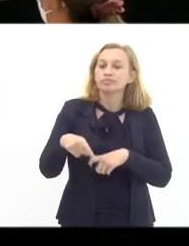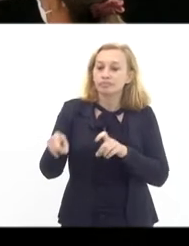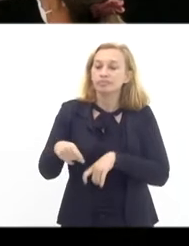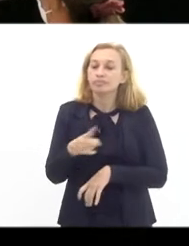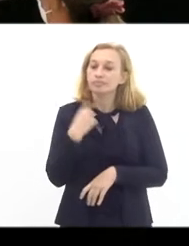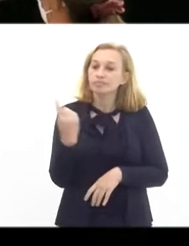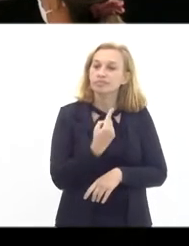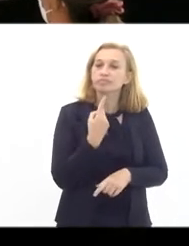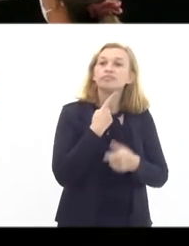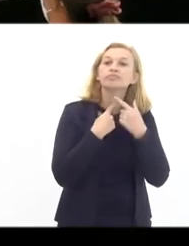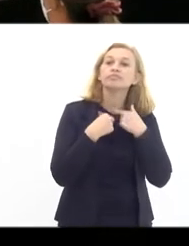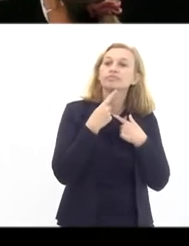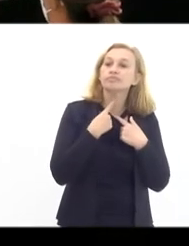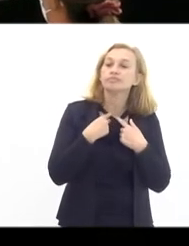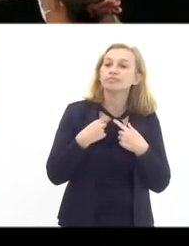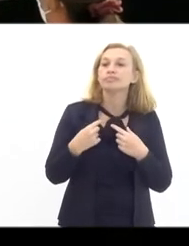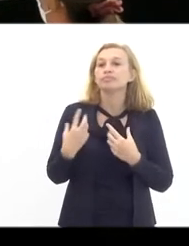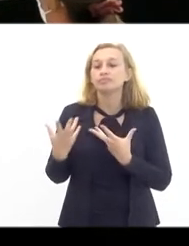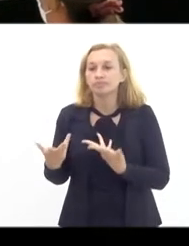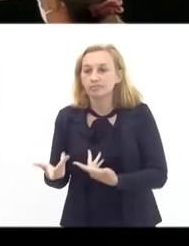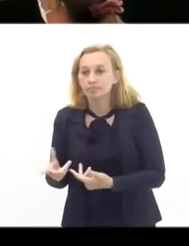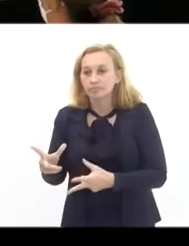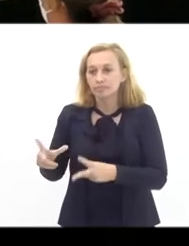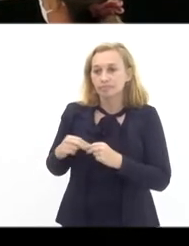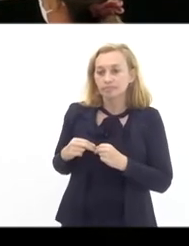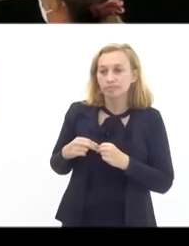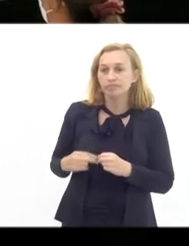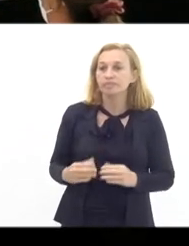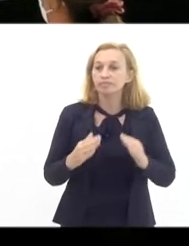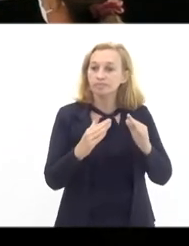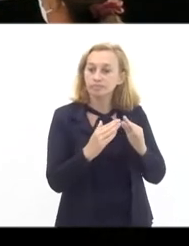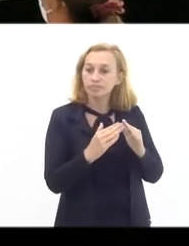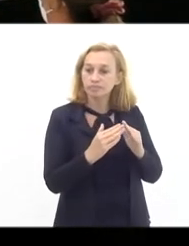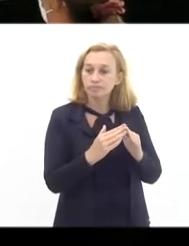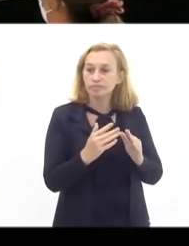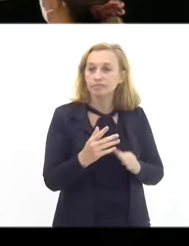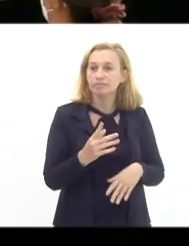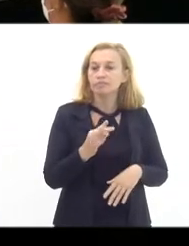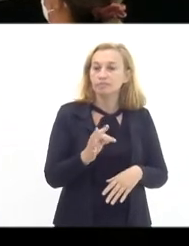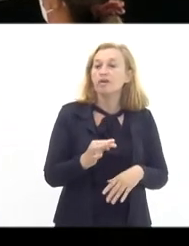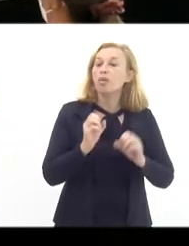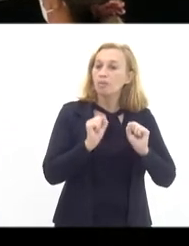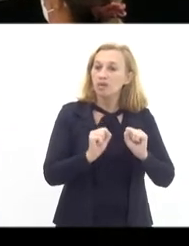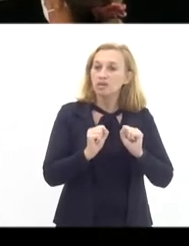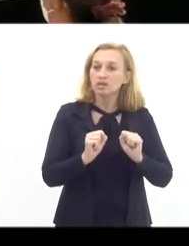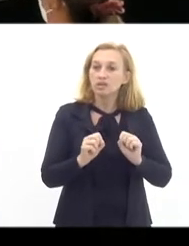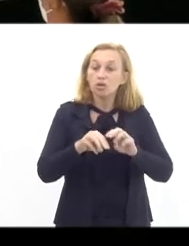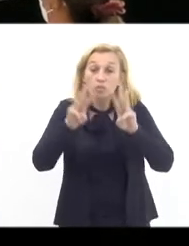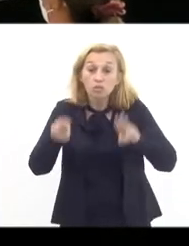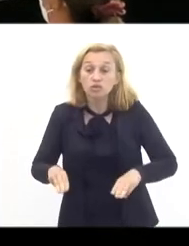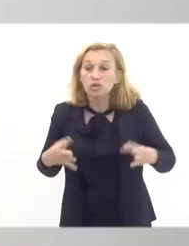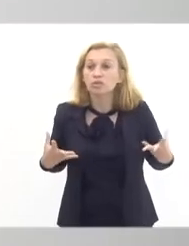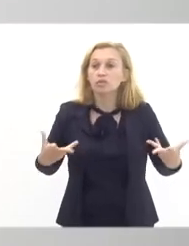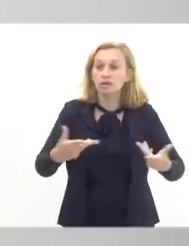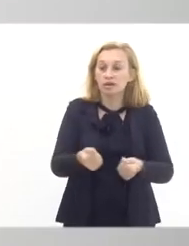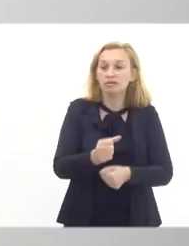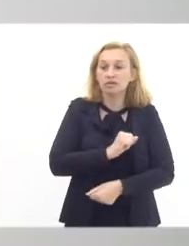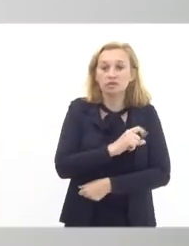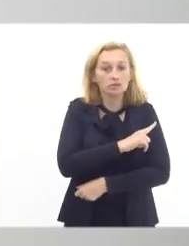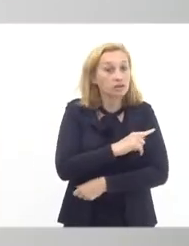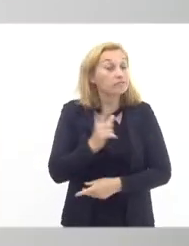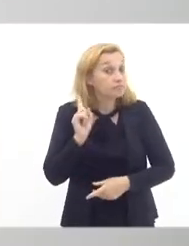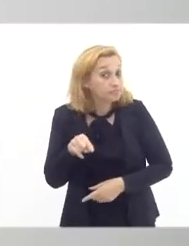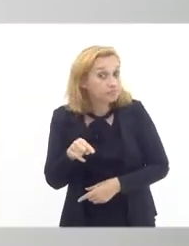gente deseja, aspira e merece. Olha que a nossa casa-sede pode ser um museu maravilhoso, um museu de São Gonçalo,